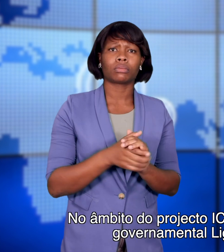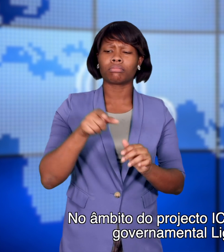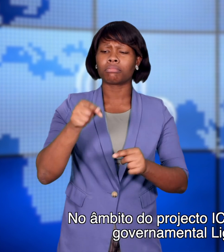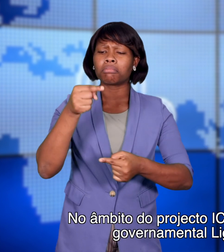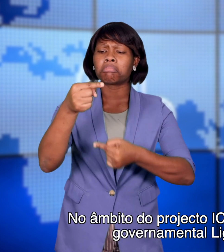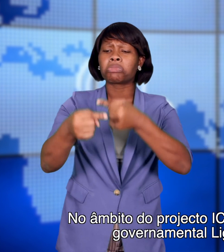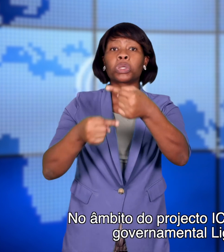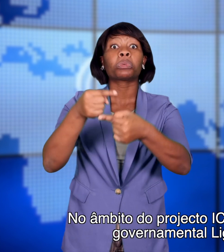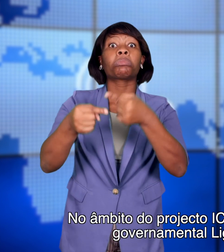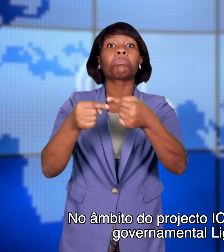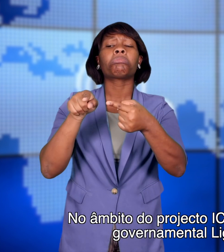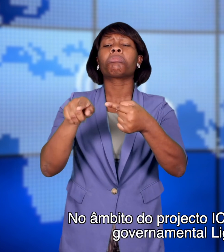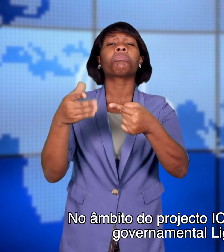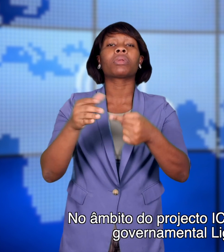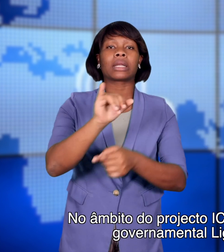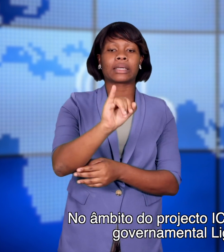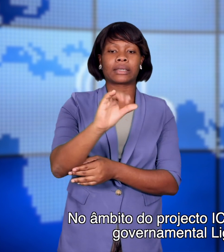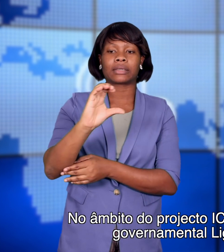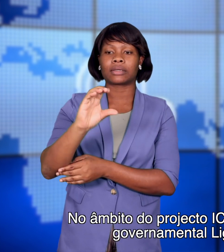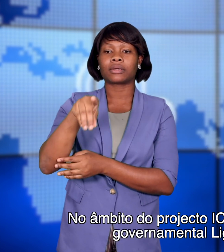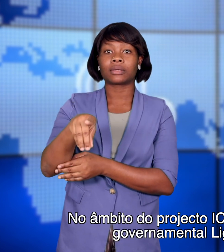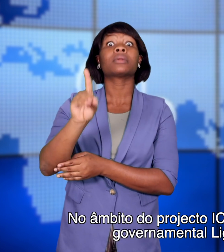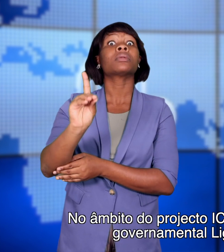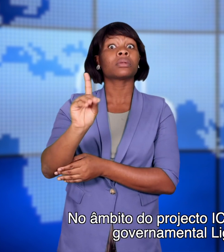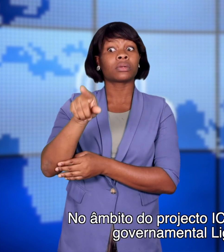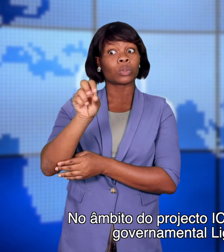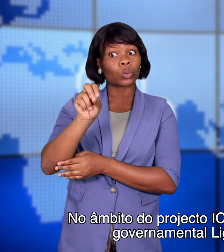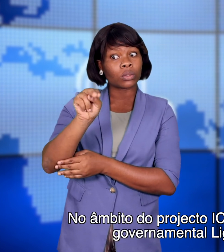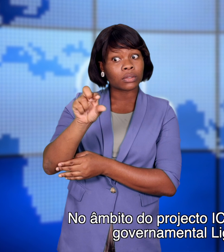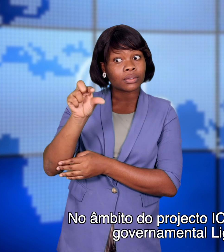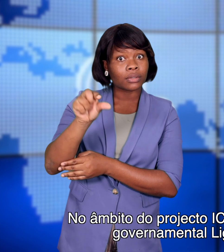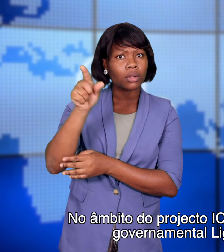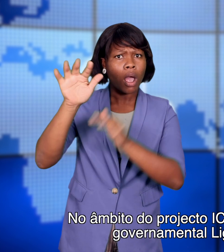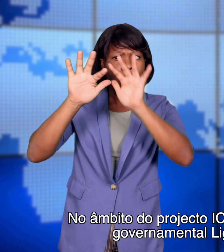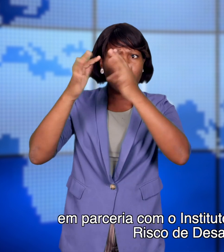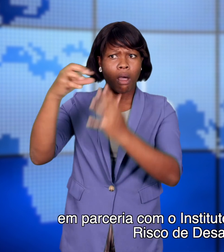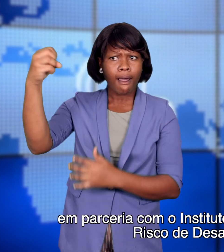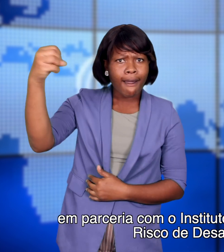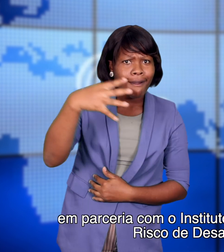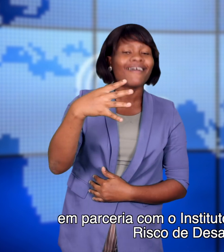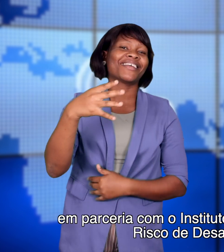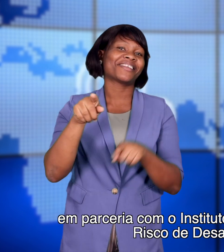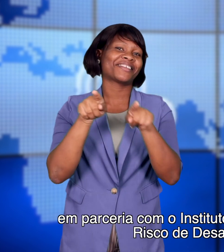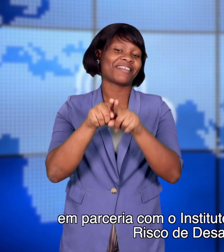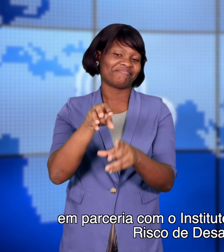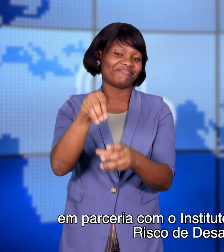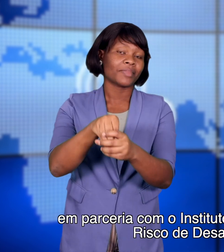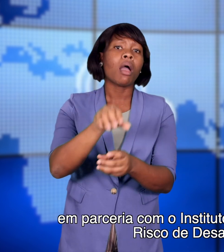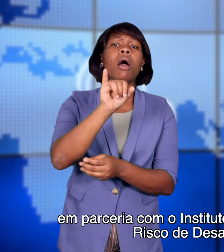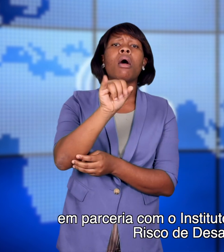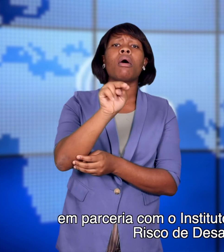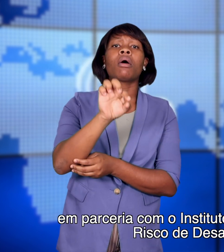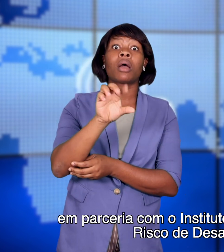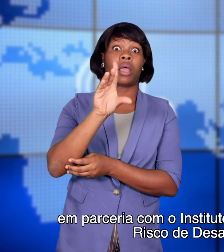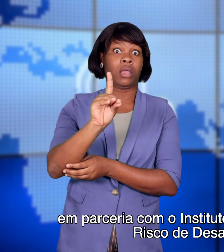No âmbito do projeto ICDP, a organização não-governamental Light for the World, em parceria com o Instituto Nacional